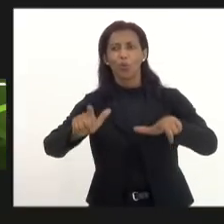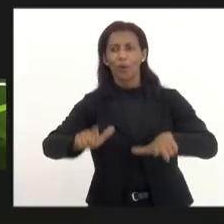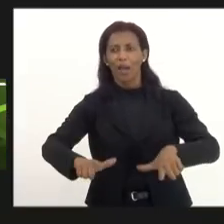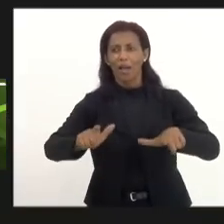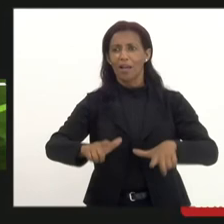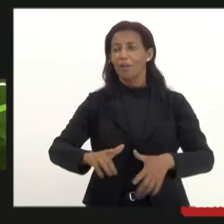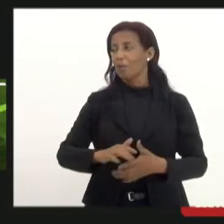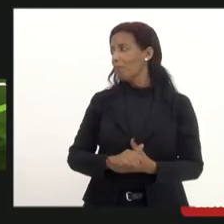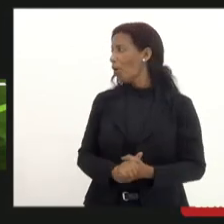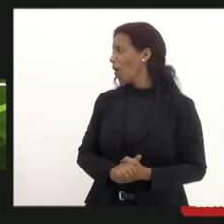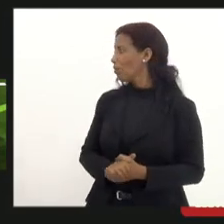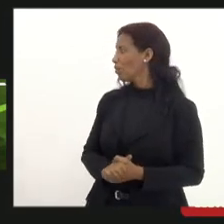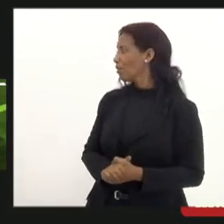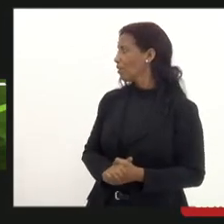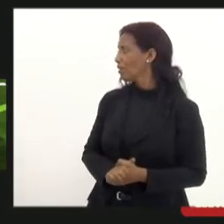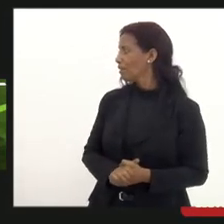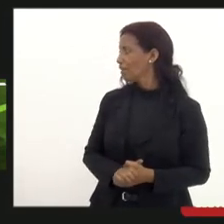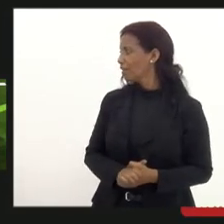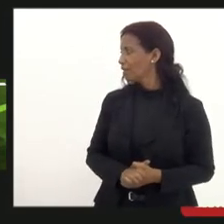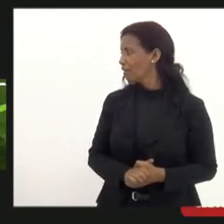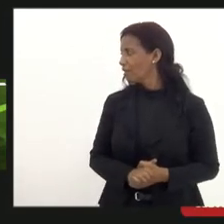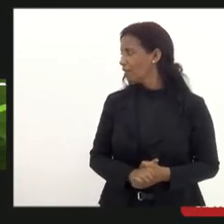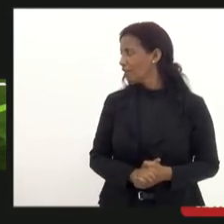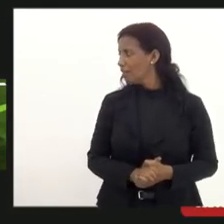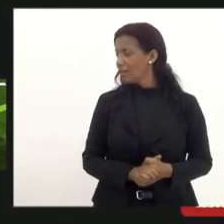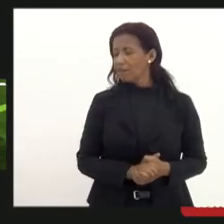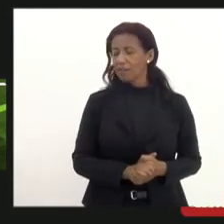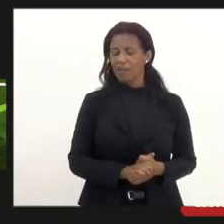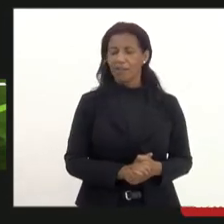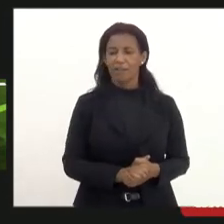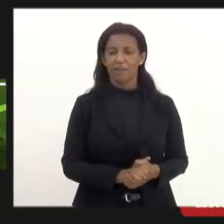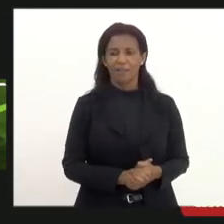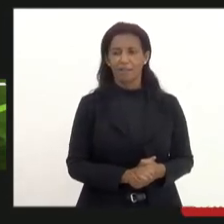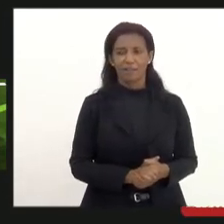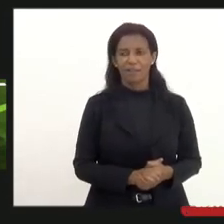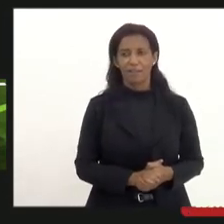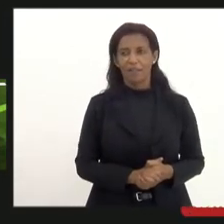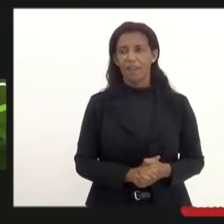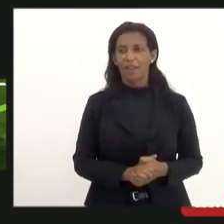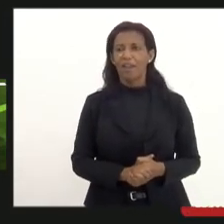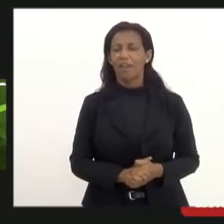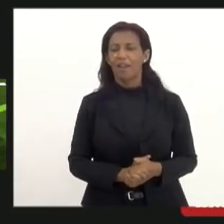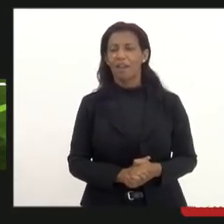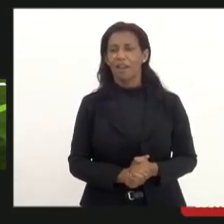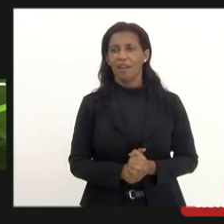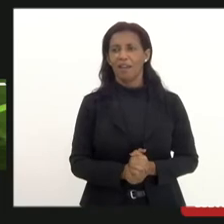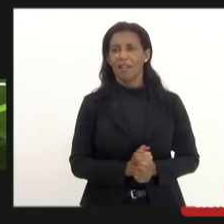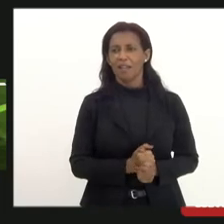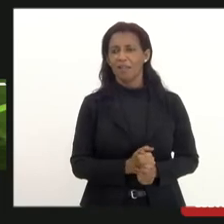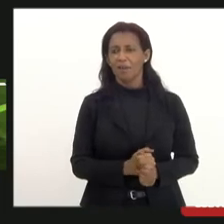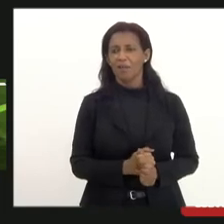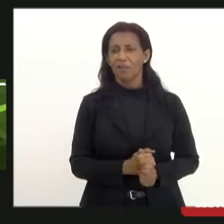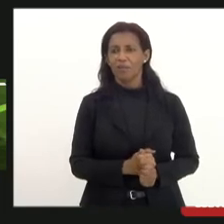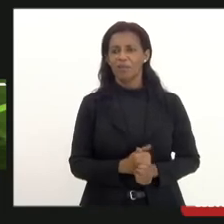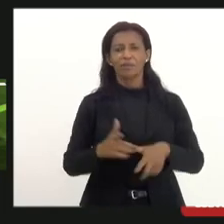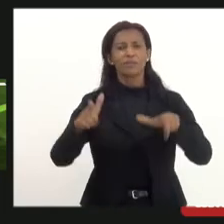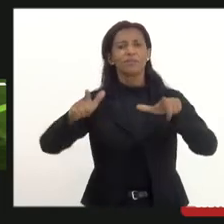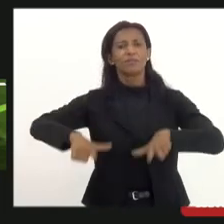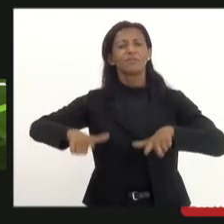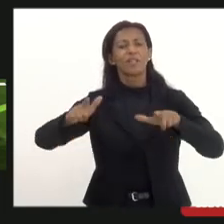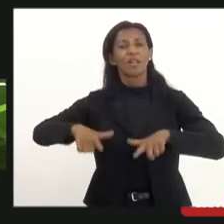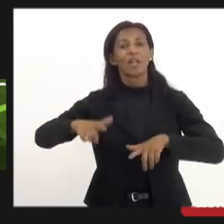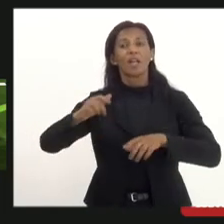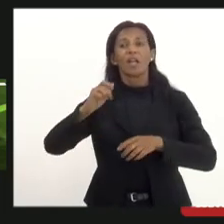não, mas eu acho que ele pega a regra ainda antiga, né? Gato do Mato, não, acho que é do Thomas, eu estou confundindo. Não, não, aí. Não, esse aí é dentro do